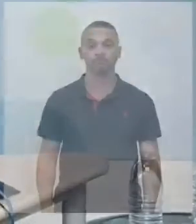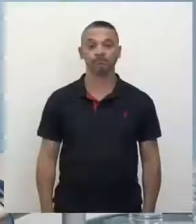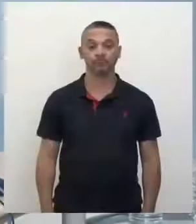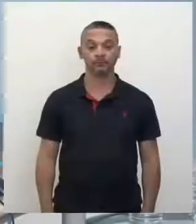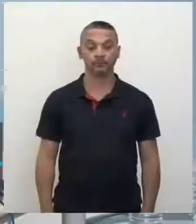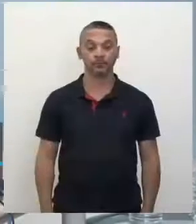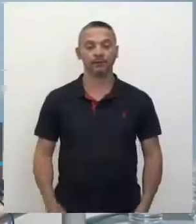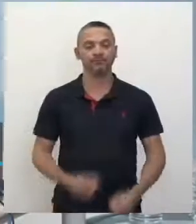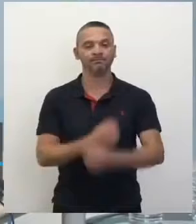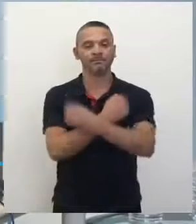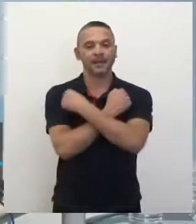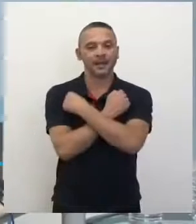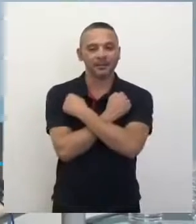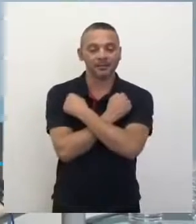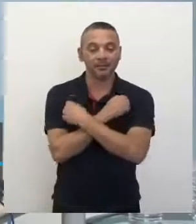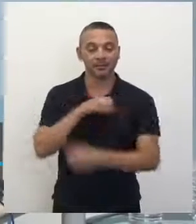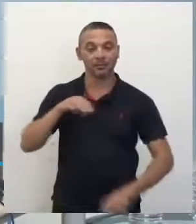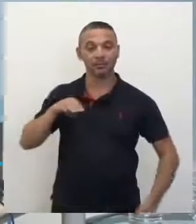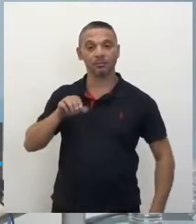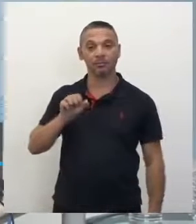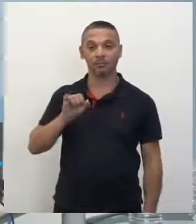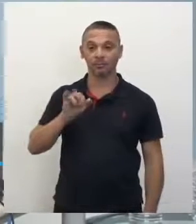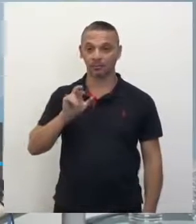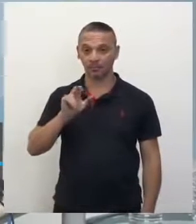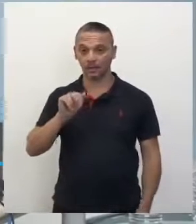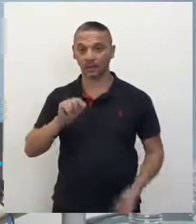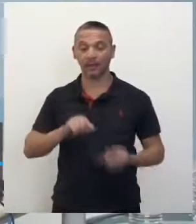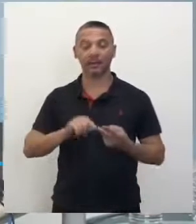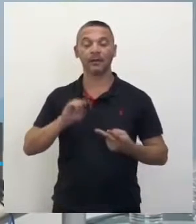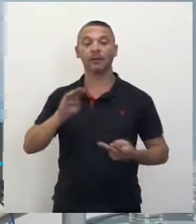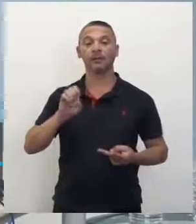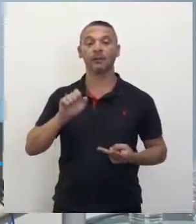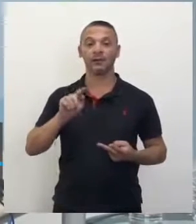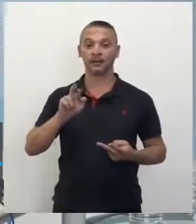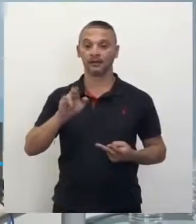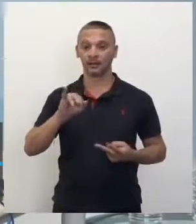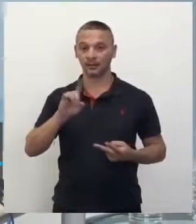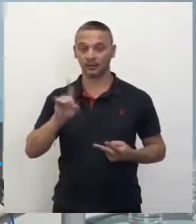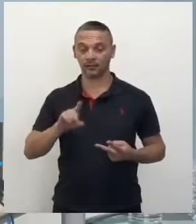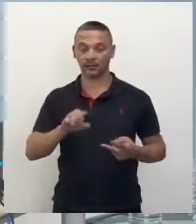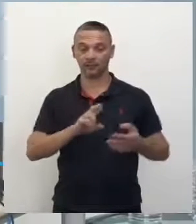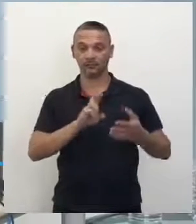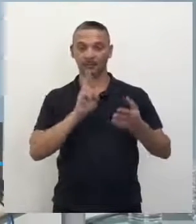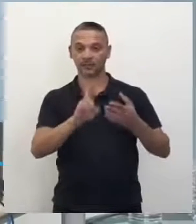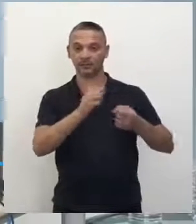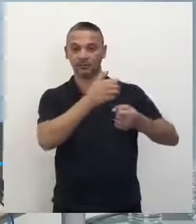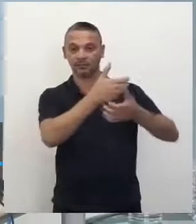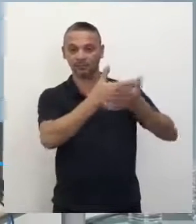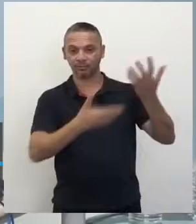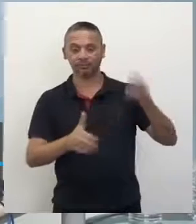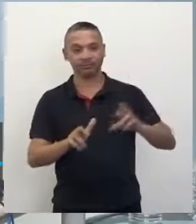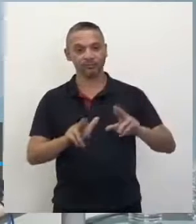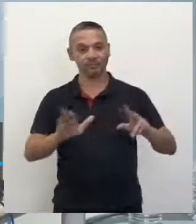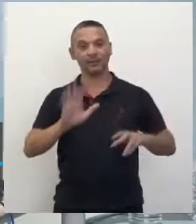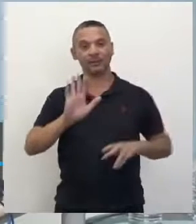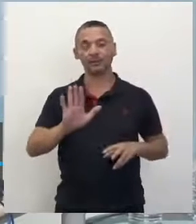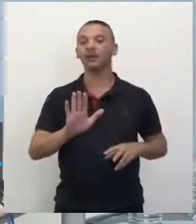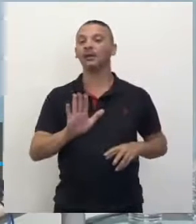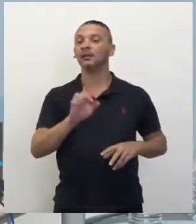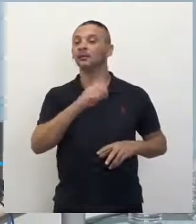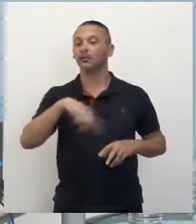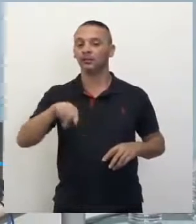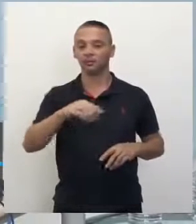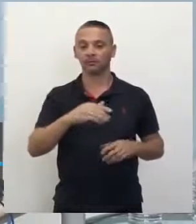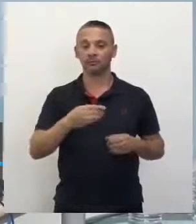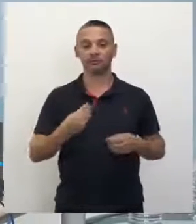Ótimo, aí um abraço aí para a Mayra, para a Beatriz, que nos responderam aqui de formas diferentes, mas para que